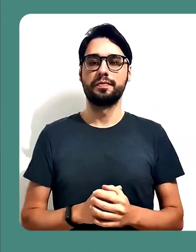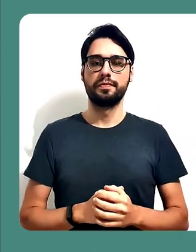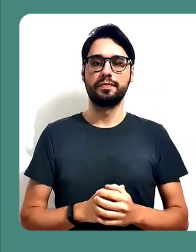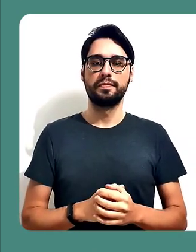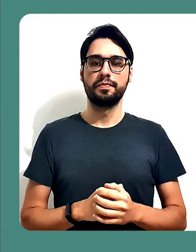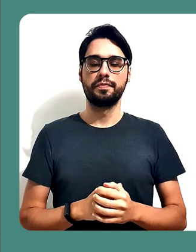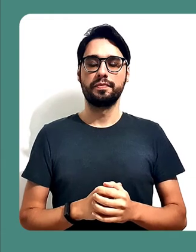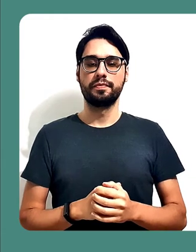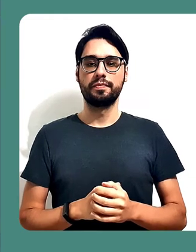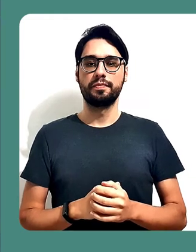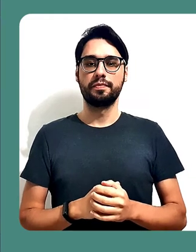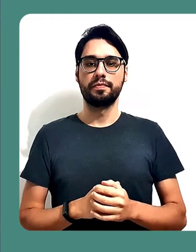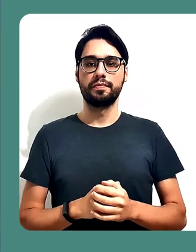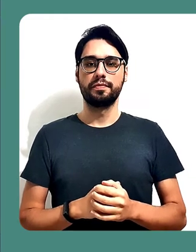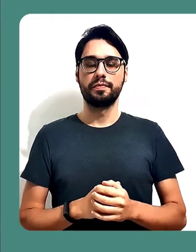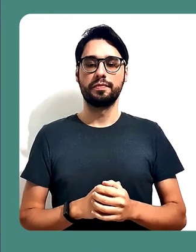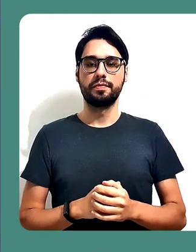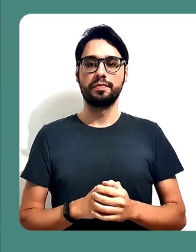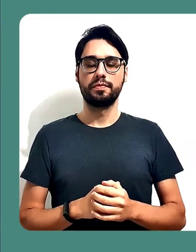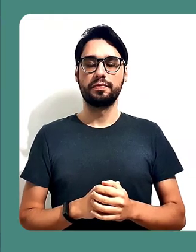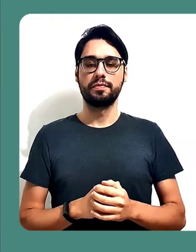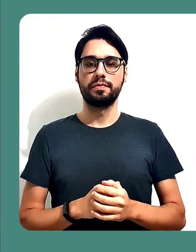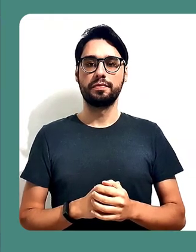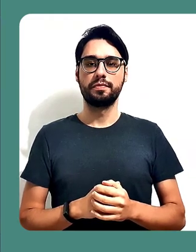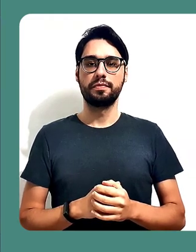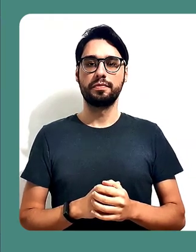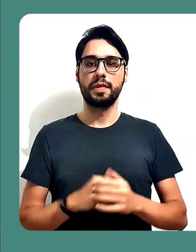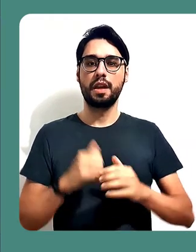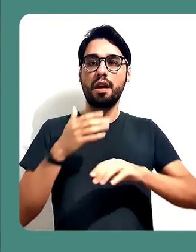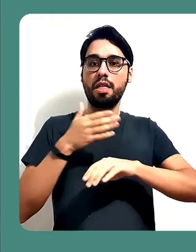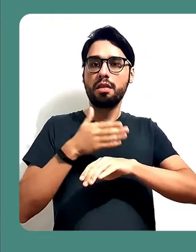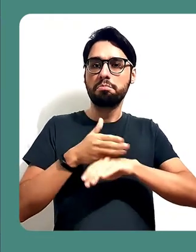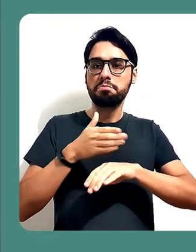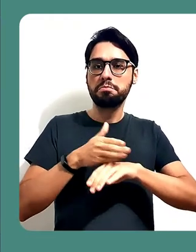aqui o sistema reconhece o microfone